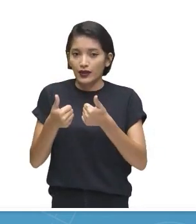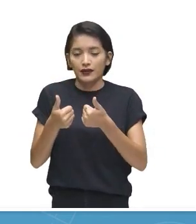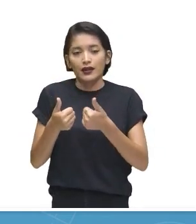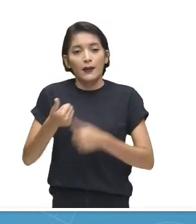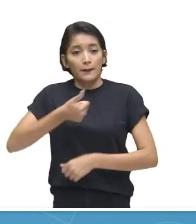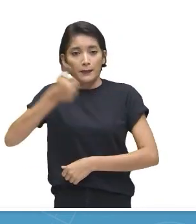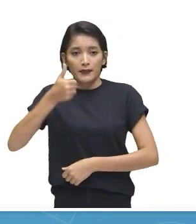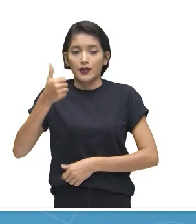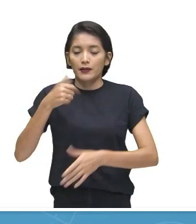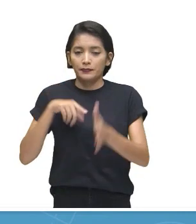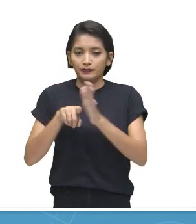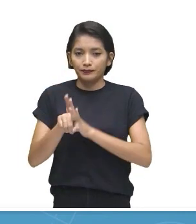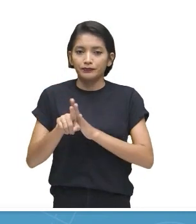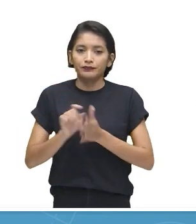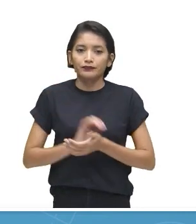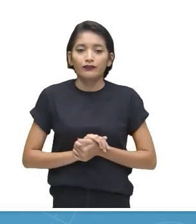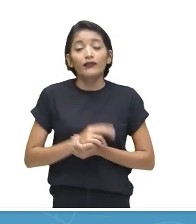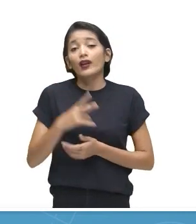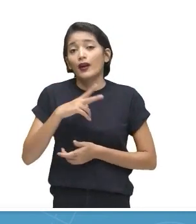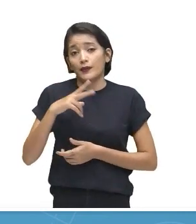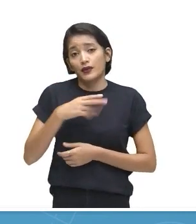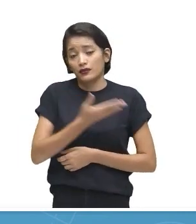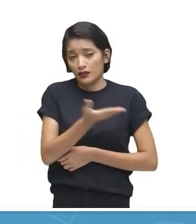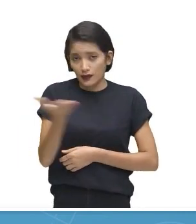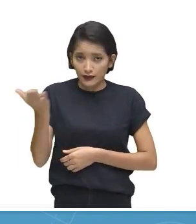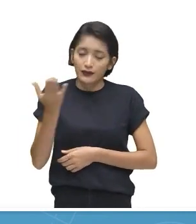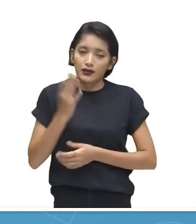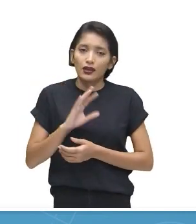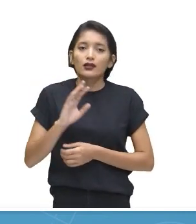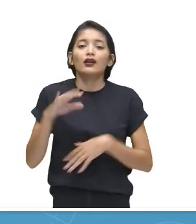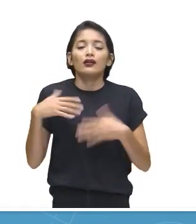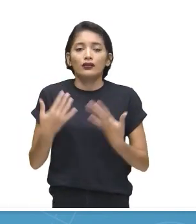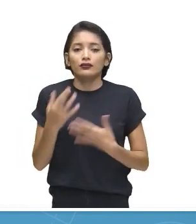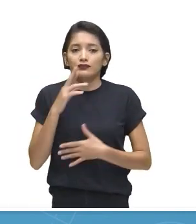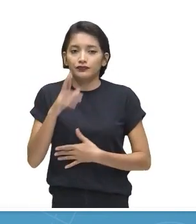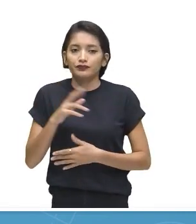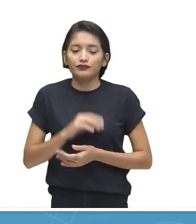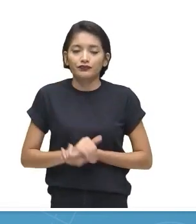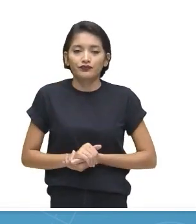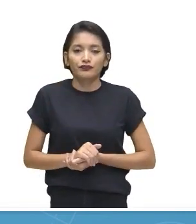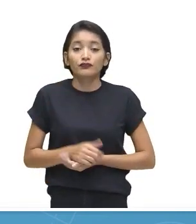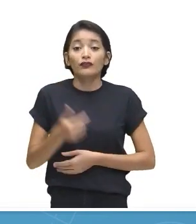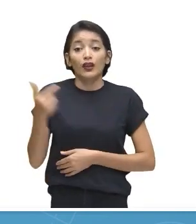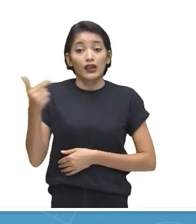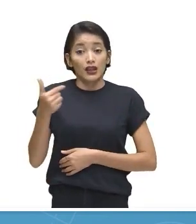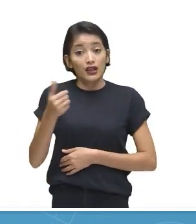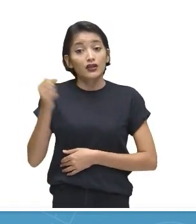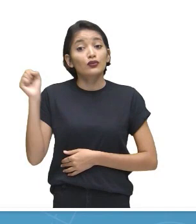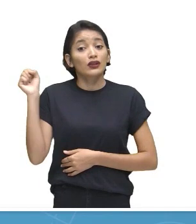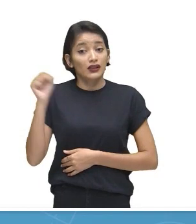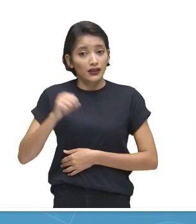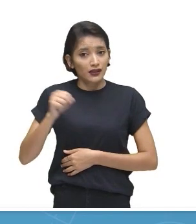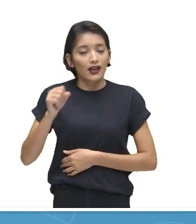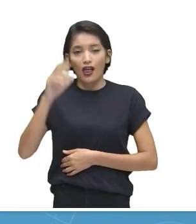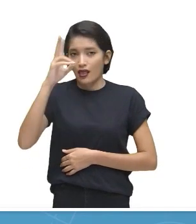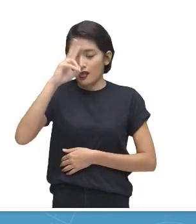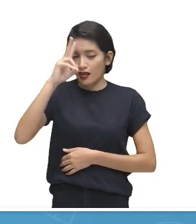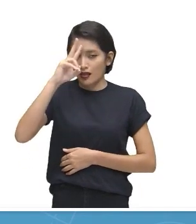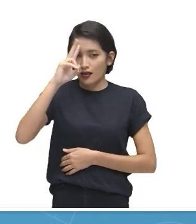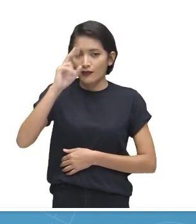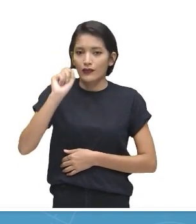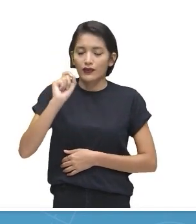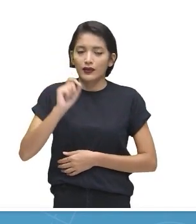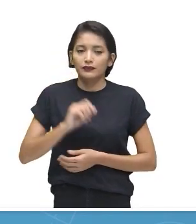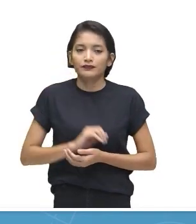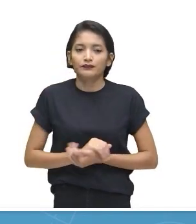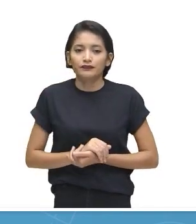nossa primeira questão, que é uma resposta pessoal, mas vocês podem responder assim. Na segunda questão, agora sim a gente vai relembrar aí a segunda questão e agora a